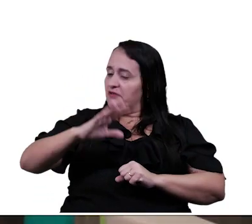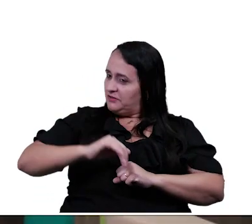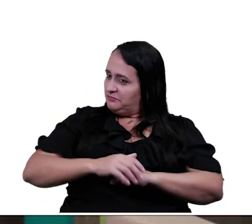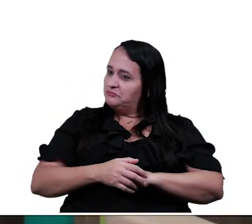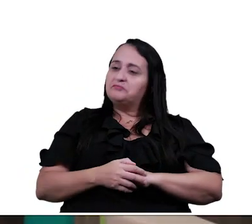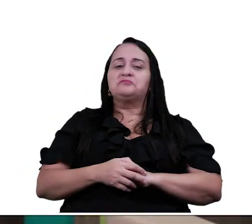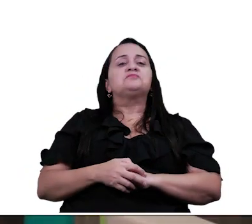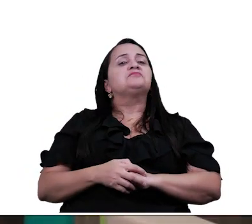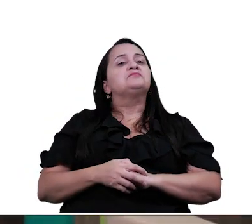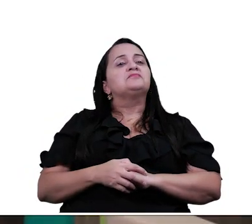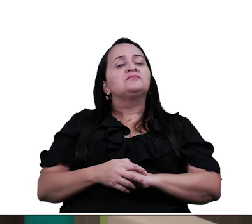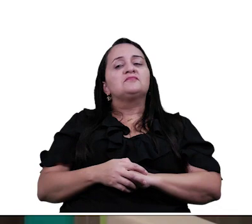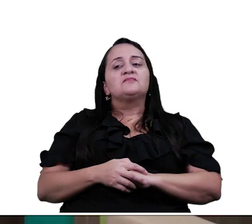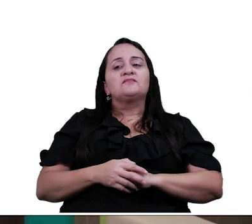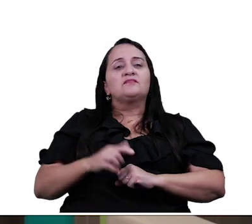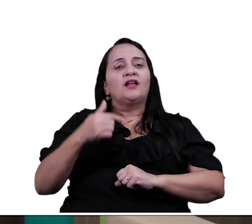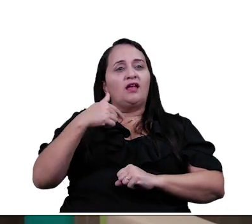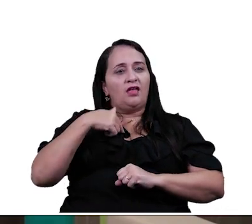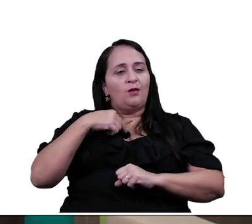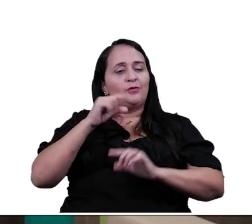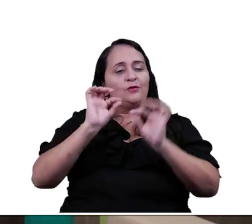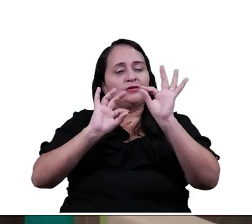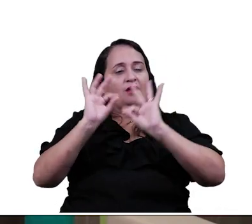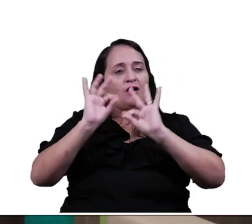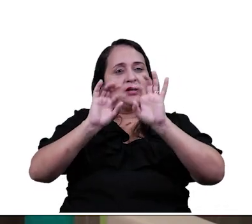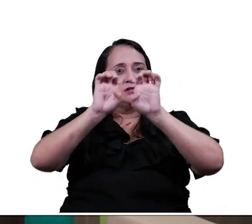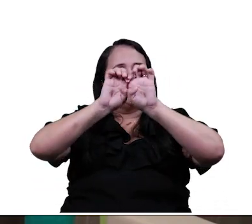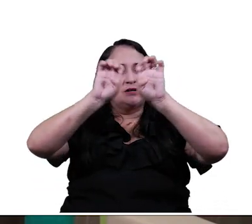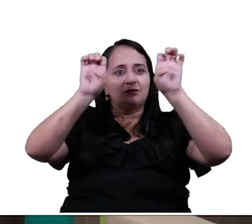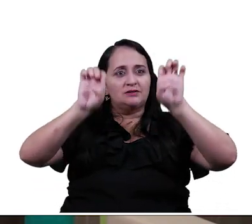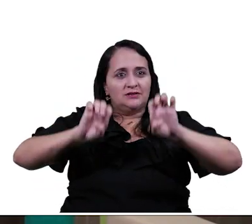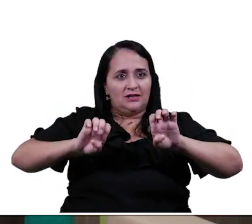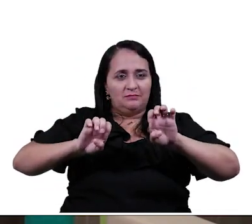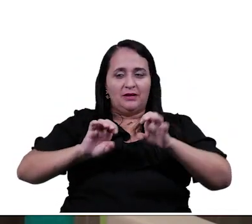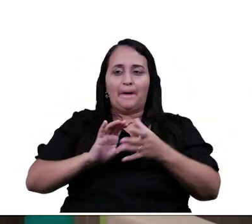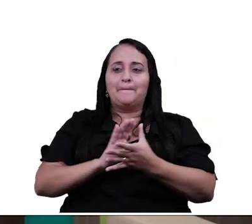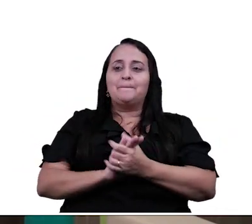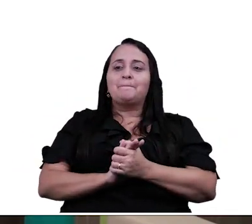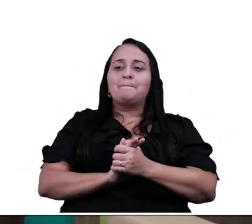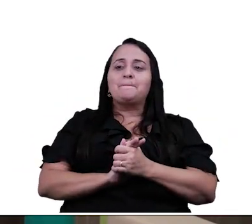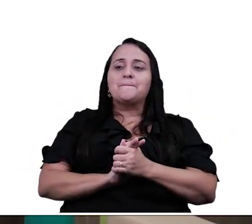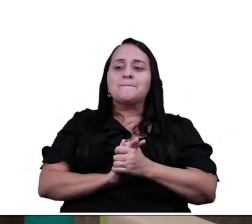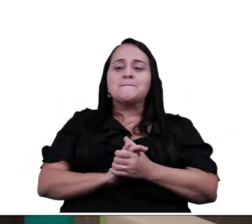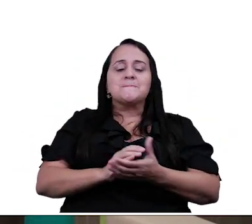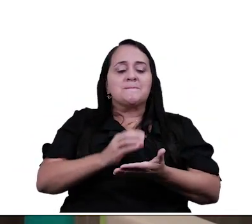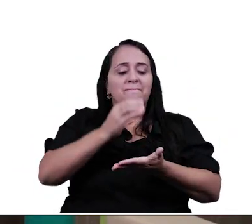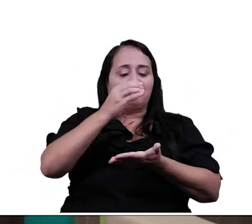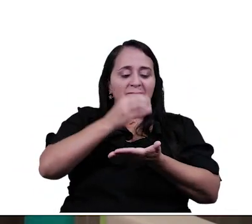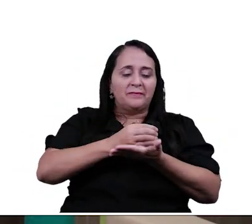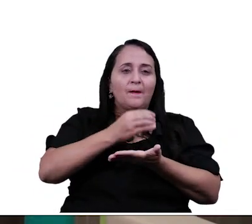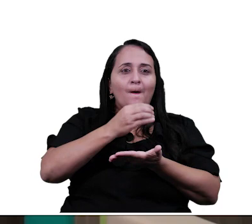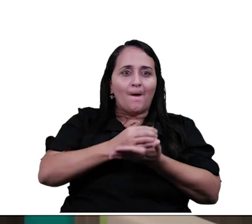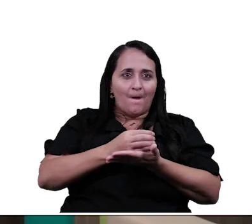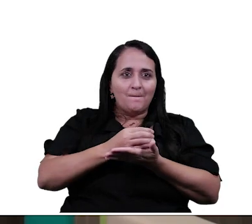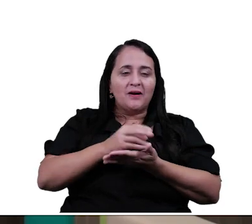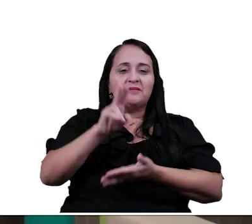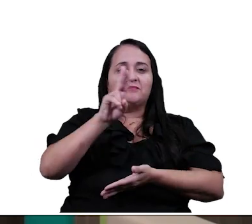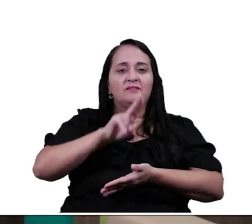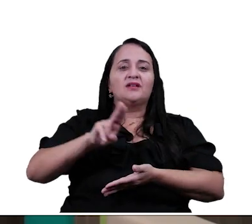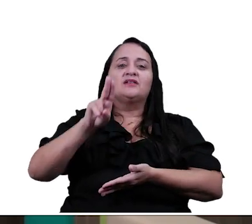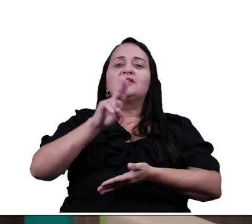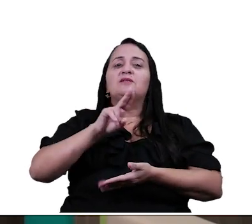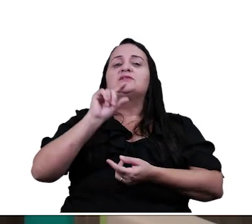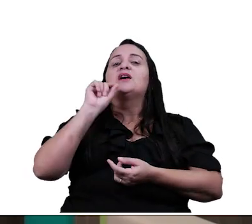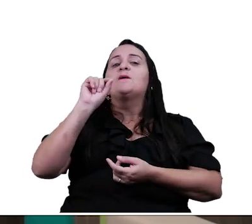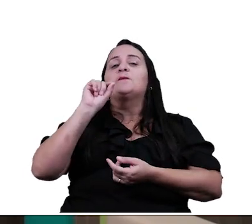lá, então. Vamos lá, trouxe um esqueminha aqui para vocês entenderem melhor. O copo que ele vai utilizar na média é um